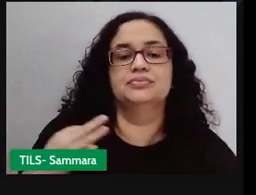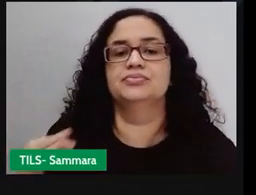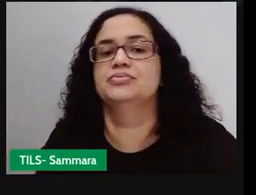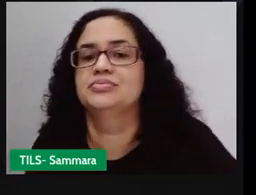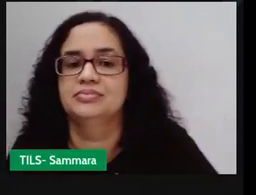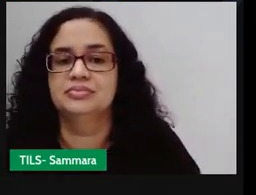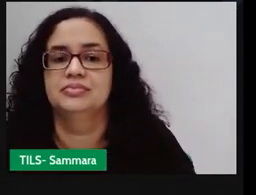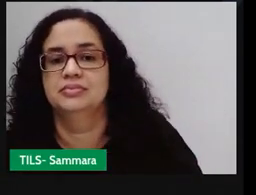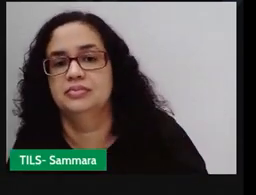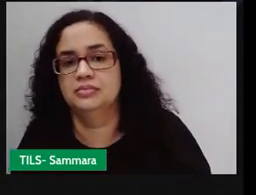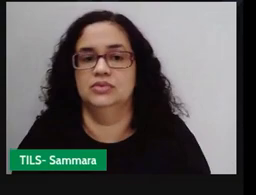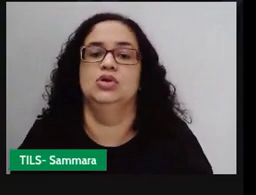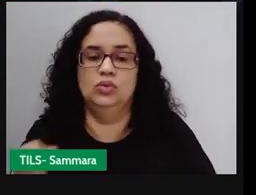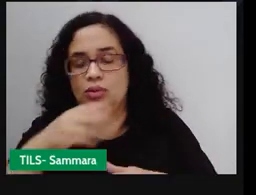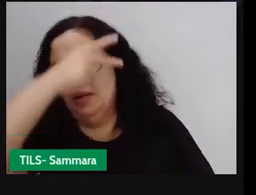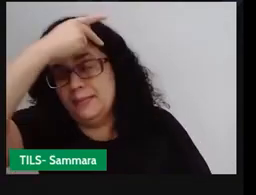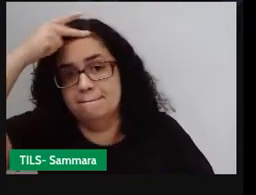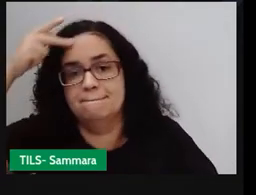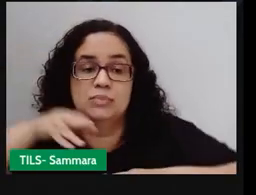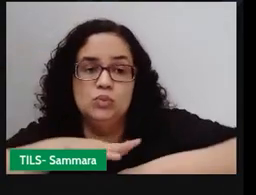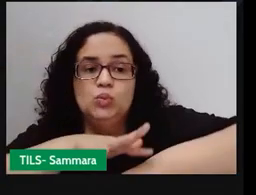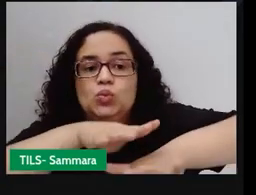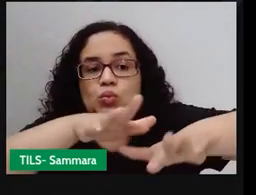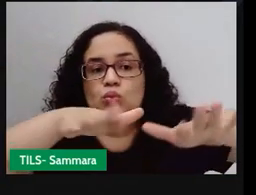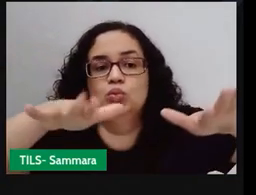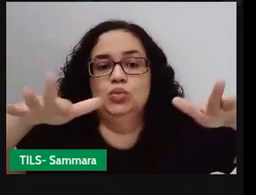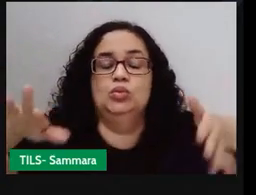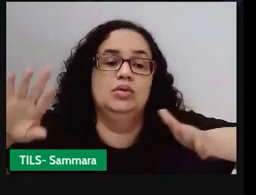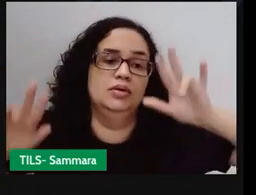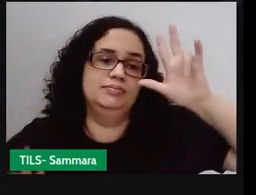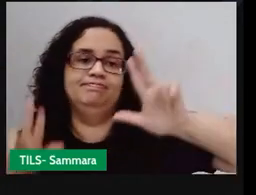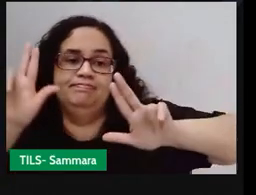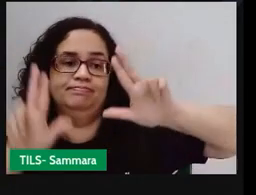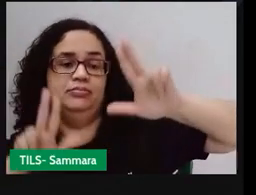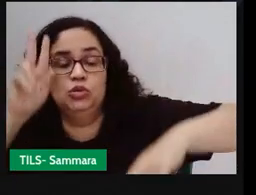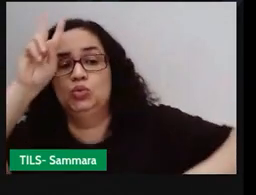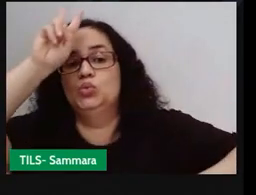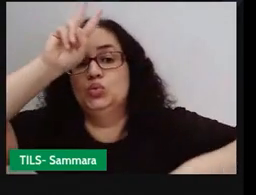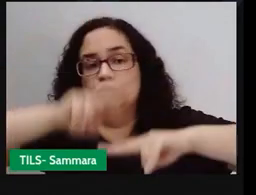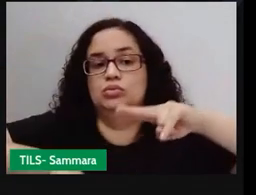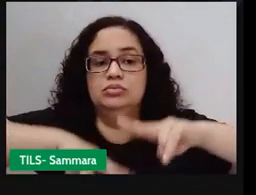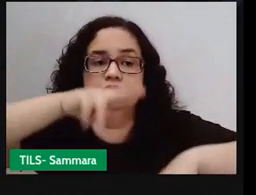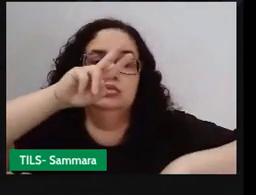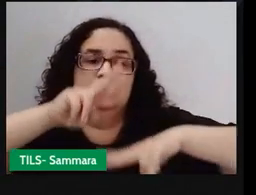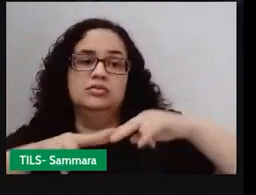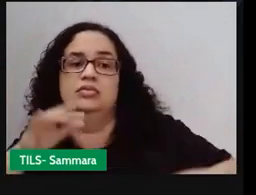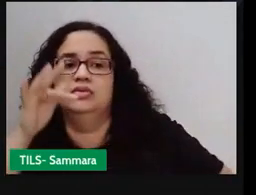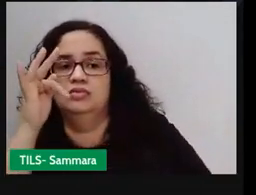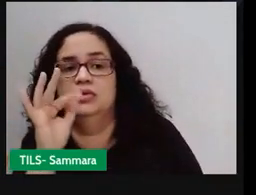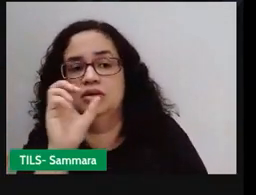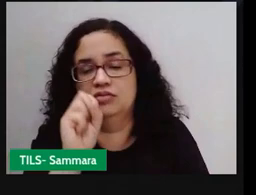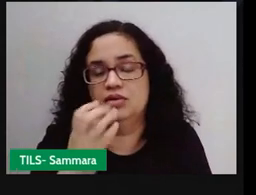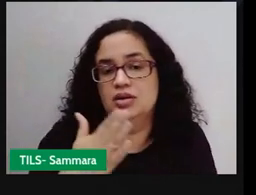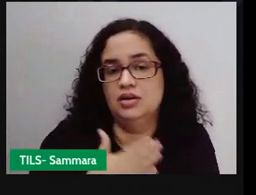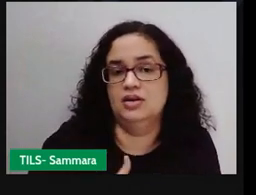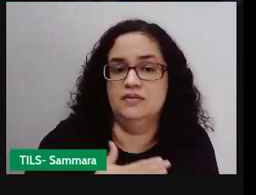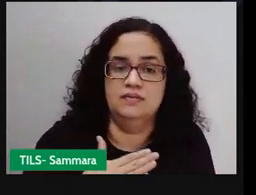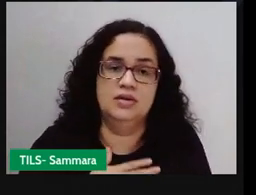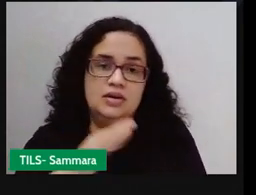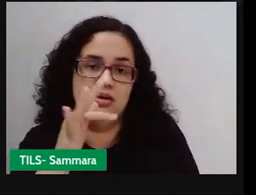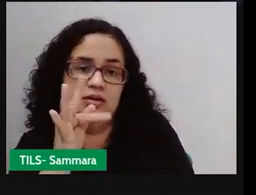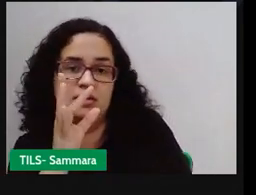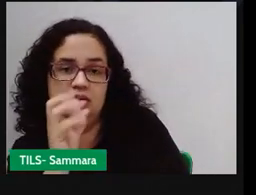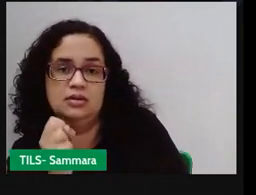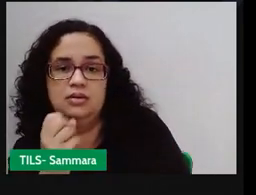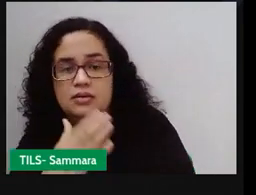freguesia, olha a multidão, olha a picareta, olha São João. Feira, feira, minha feira,